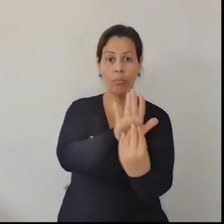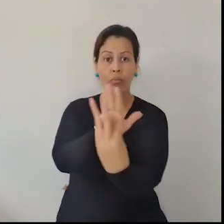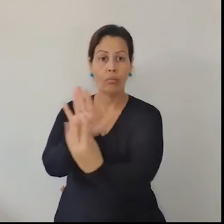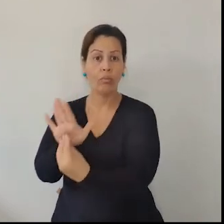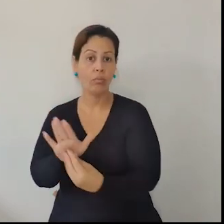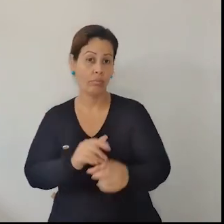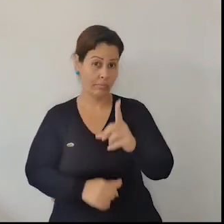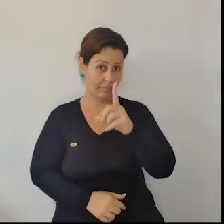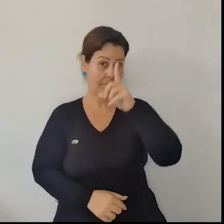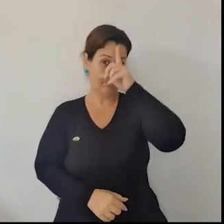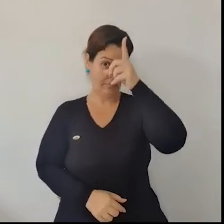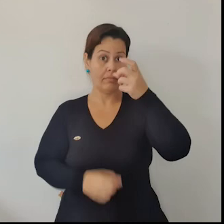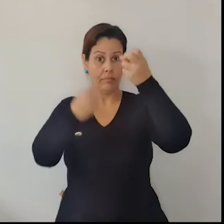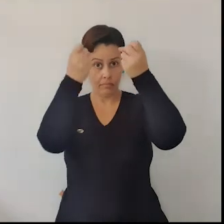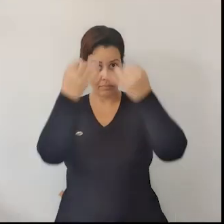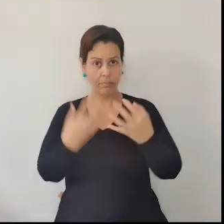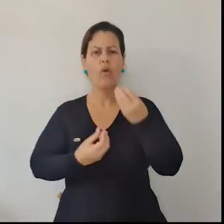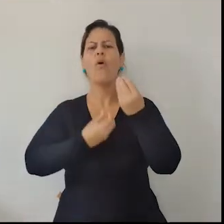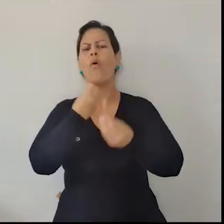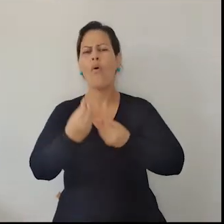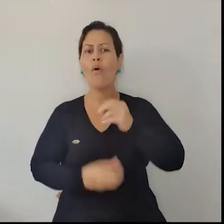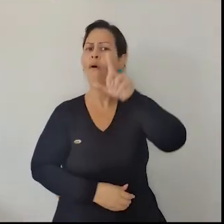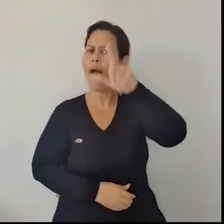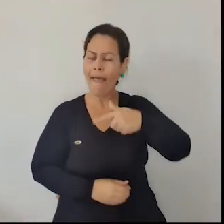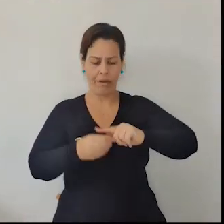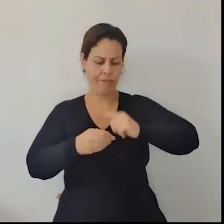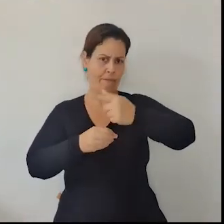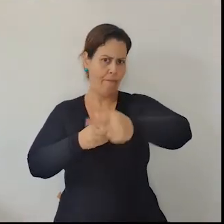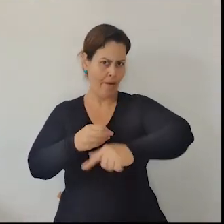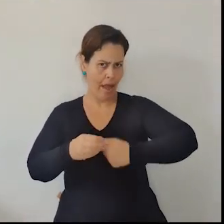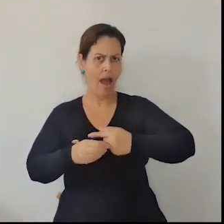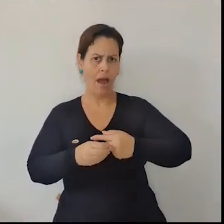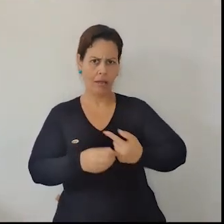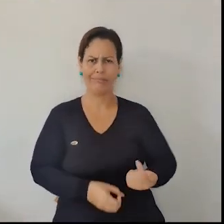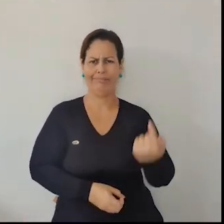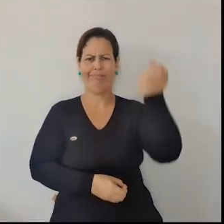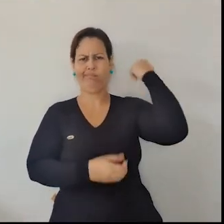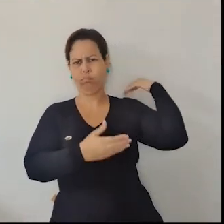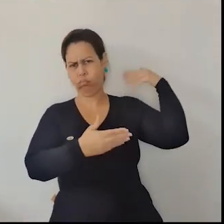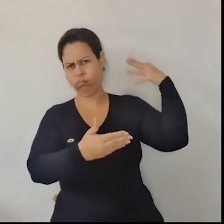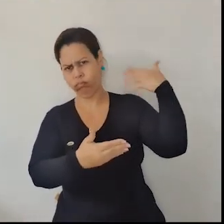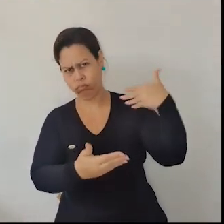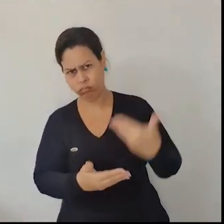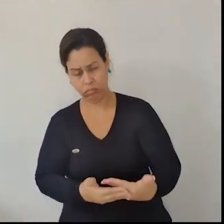explicar como seria um átomo. Então, o que eu sugiro fazer? Eu sugiro que